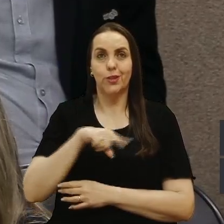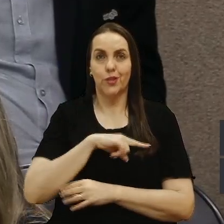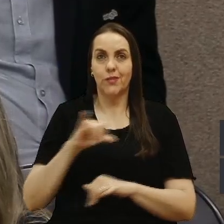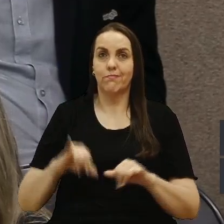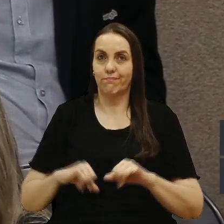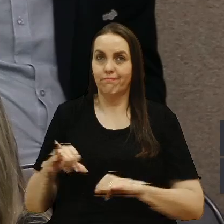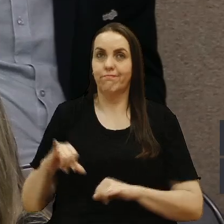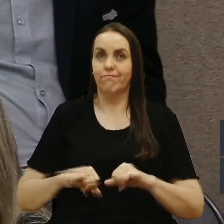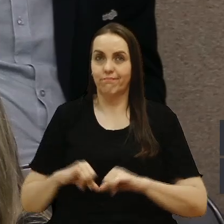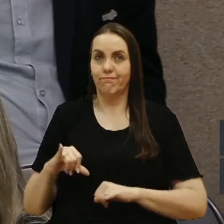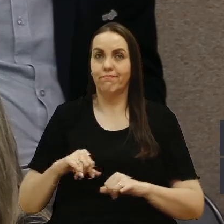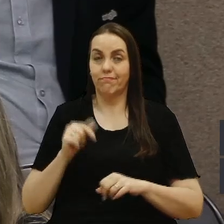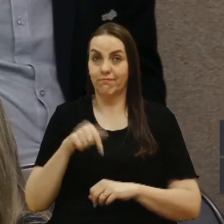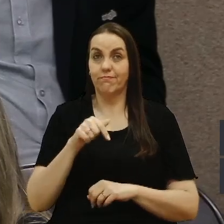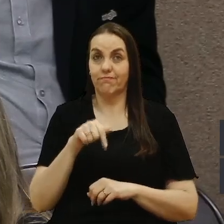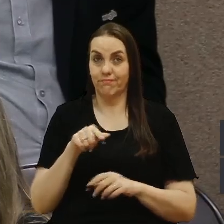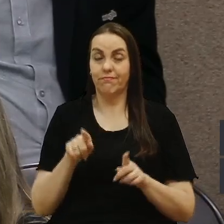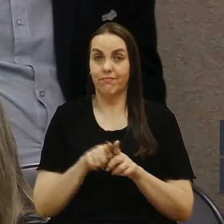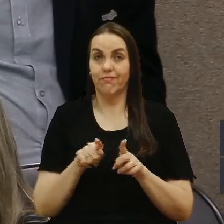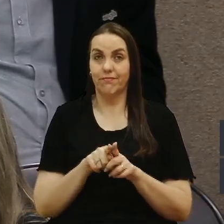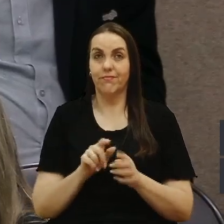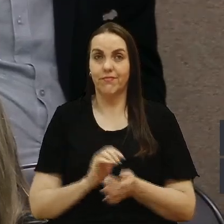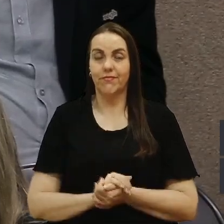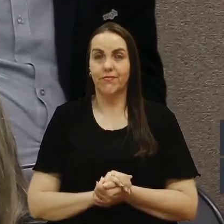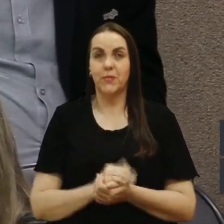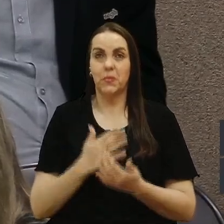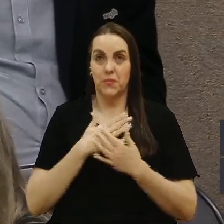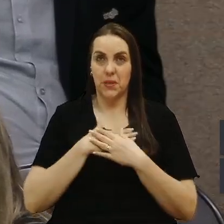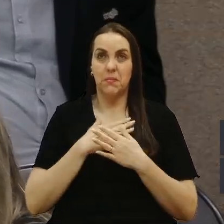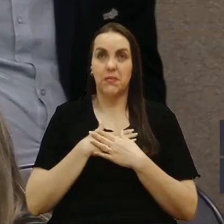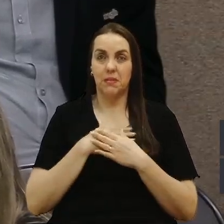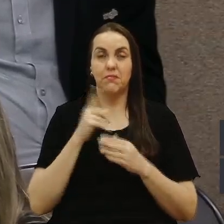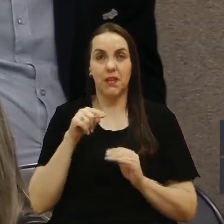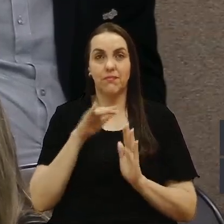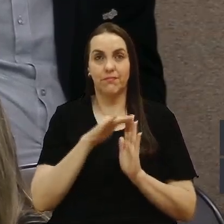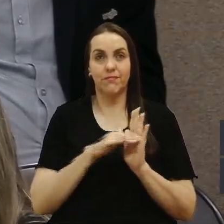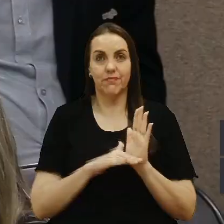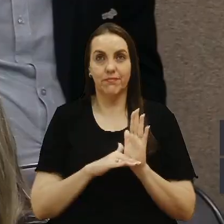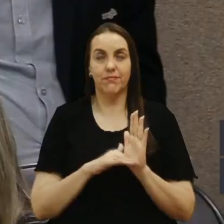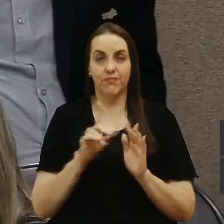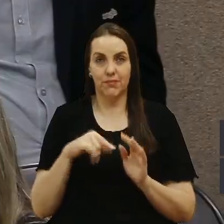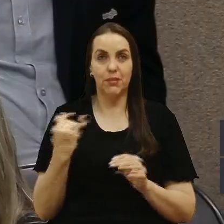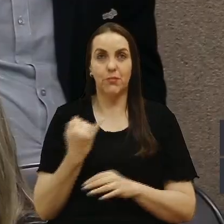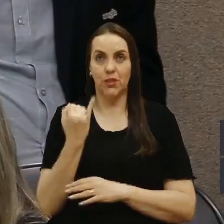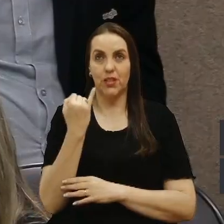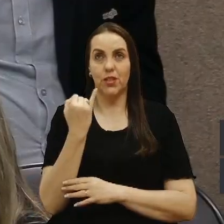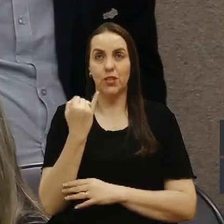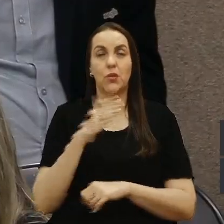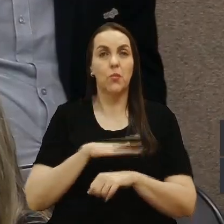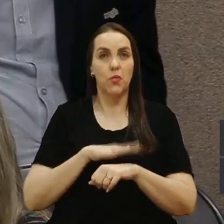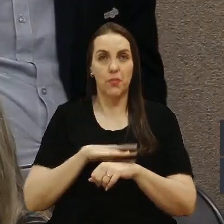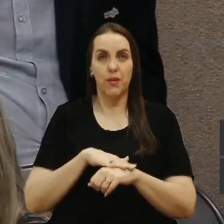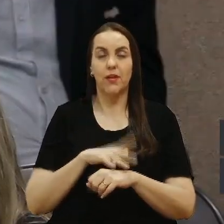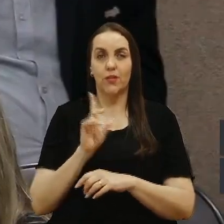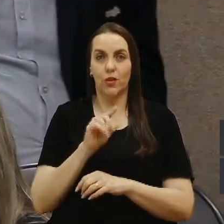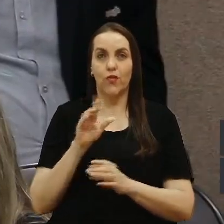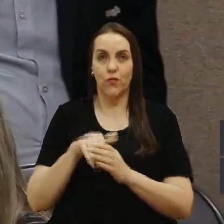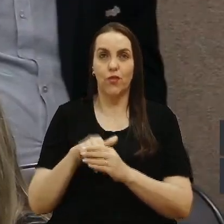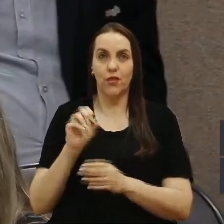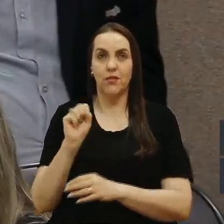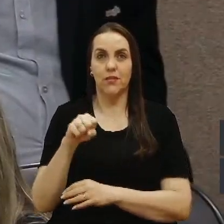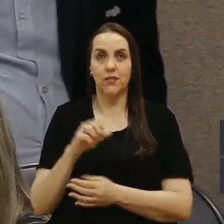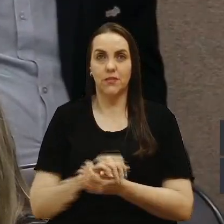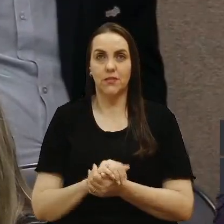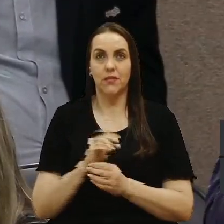com isso aqui dentro também. Então, para mim é uma pauta muito cara e pode ter certeza que no momento oportuno vou votar sim a